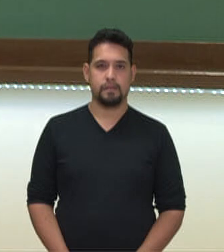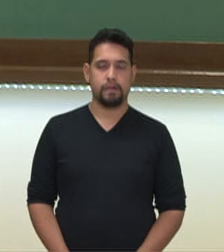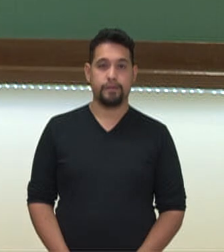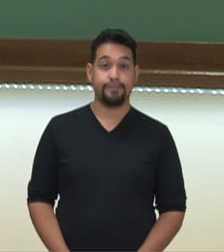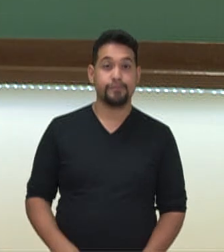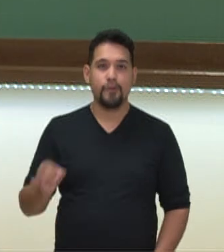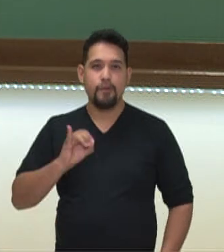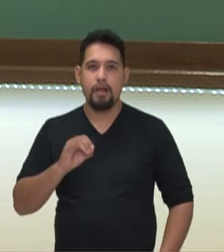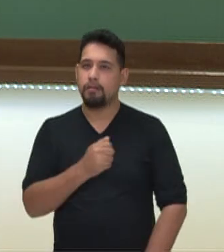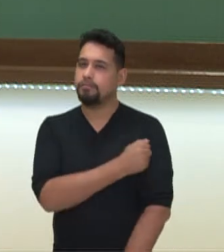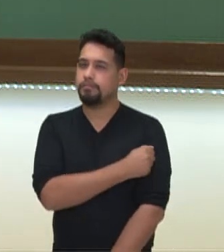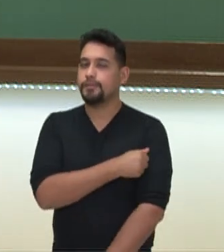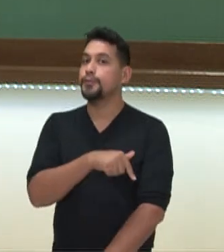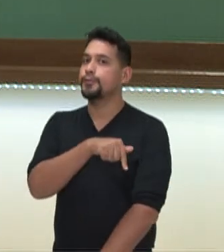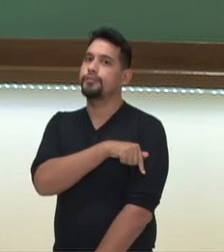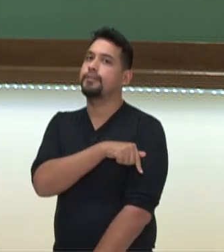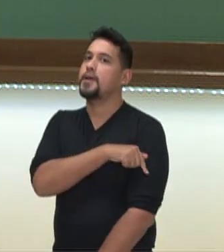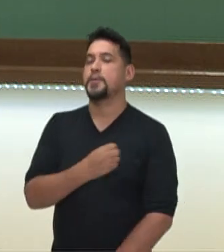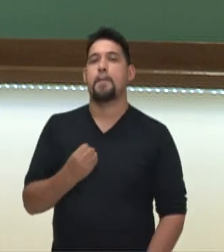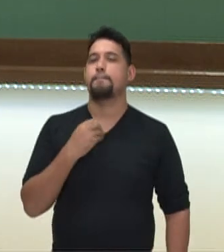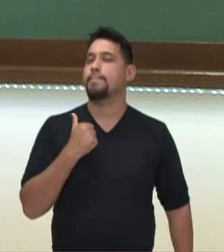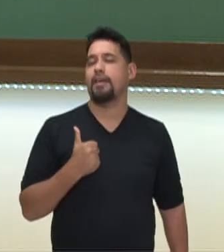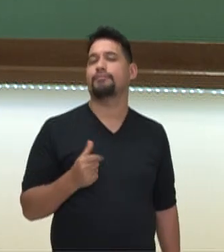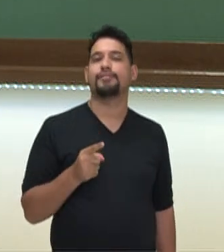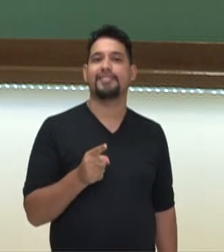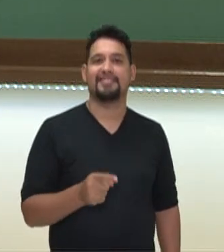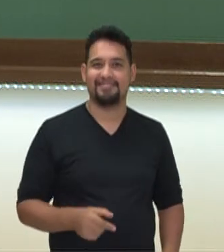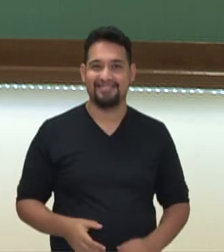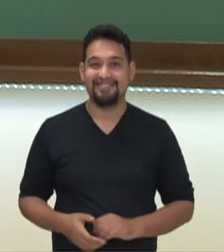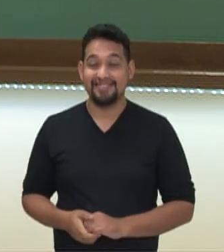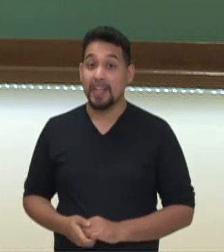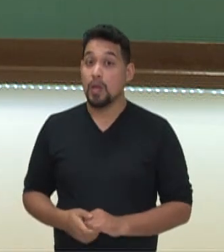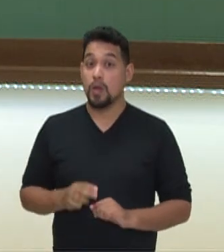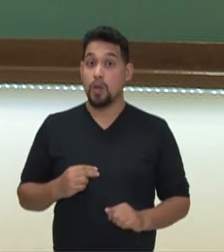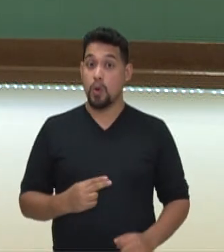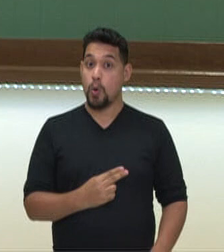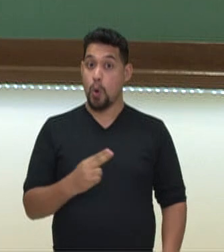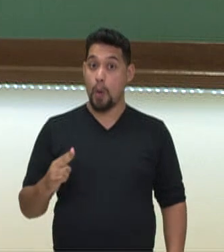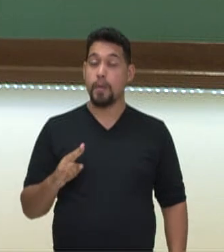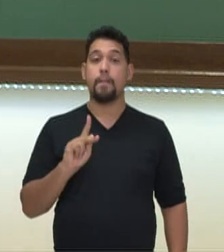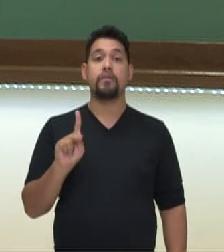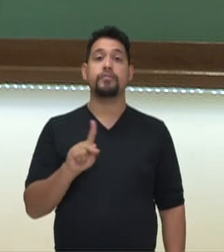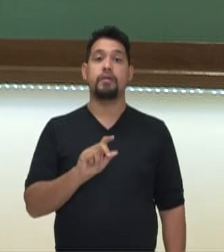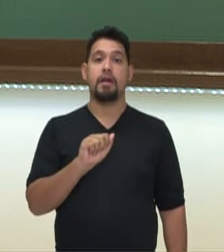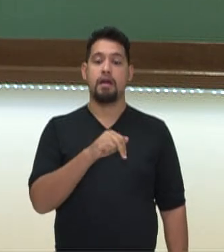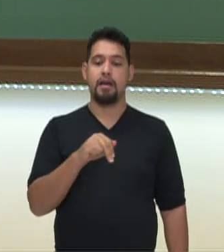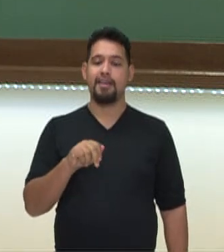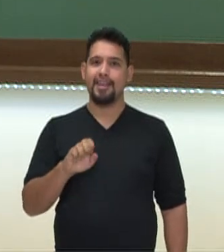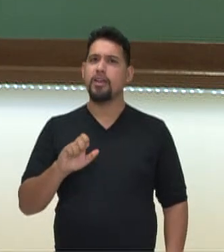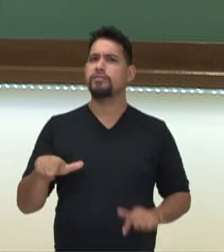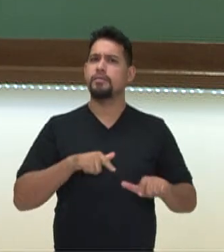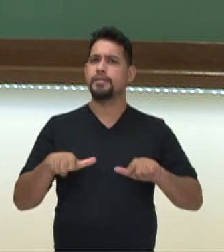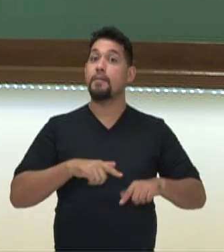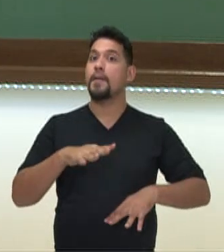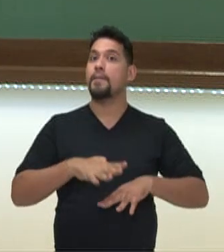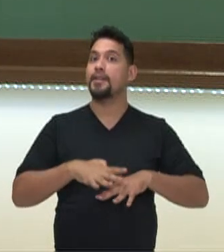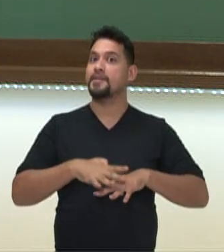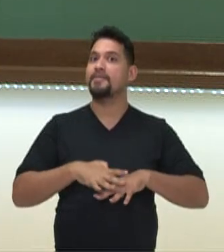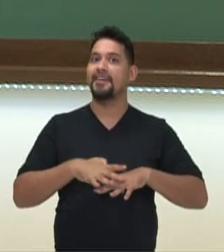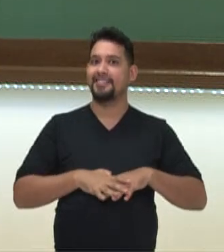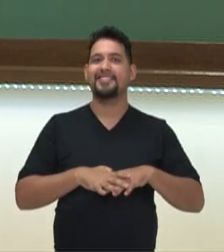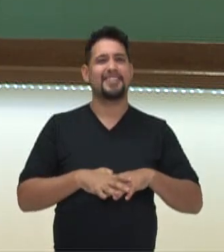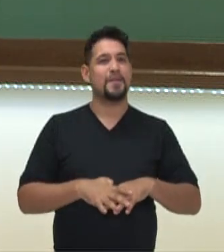Olá, estudantes do 7º ano, tudo bem com vocês? Eu me chamo professora Anne e nós vamos trabalhar